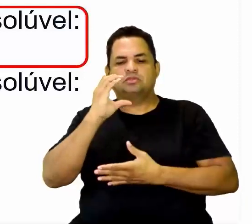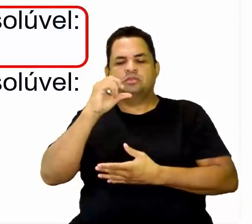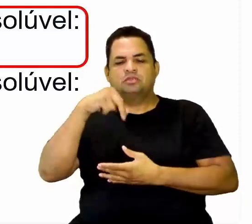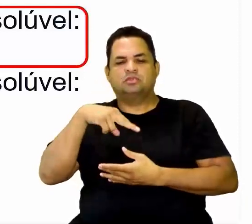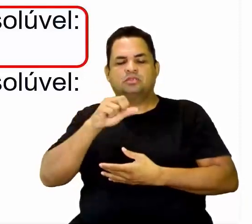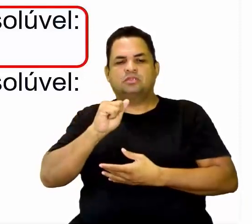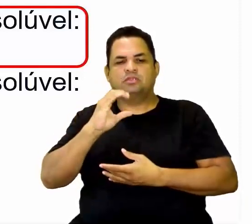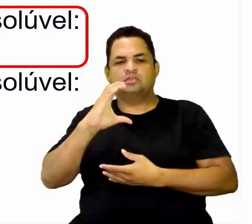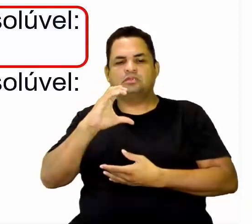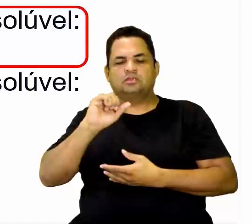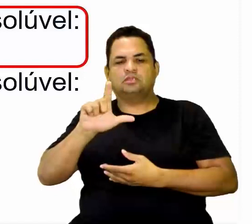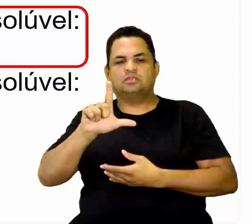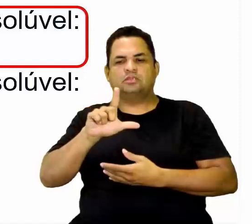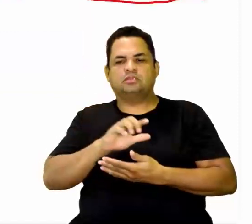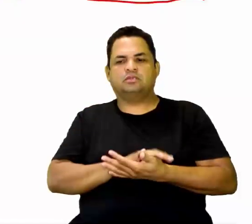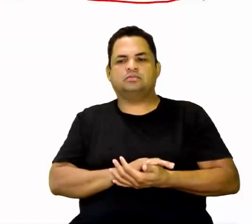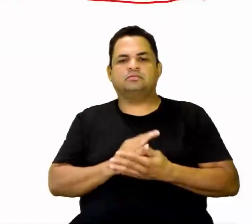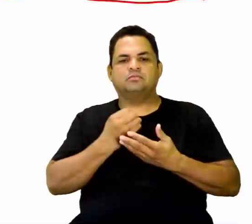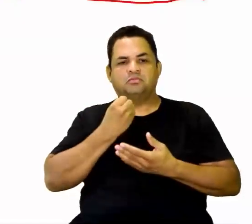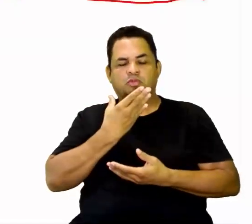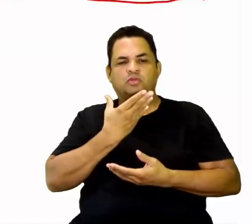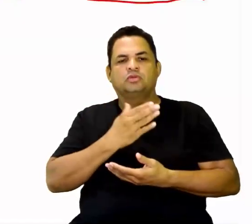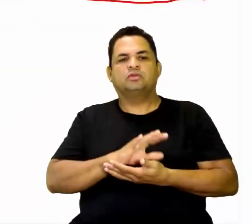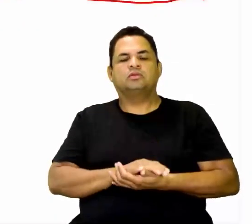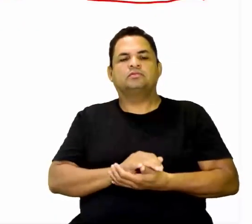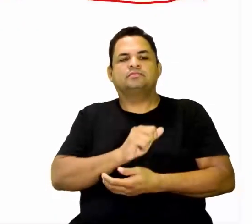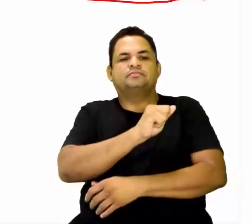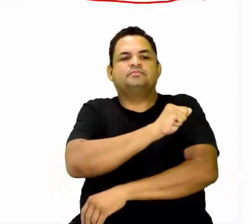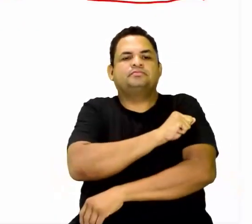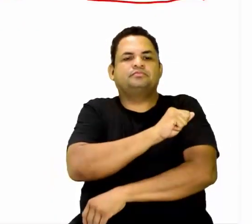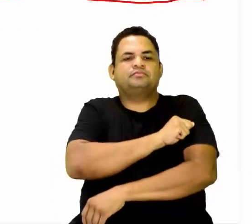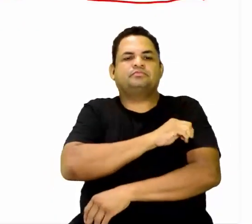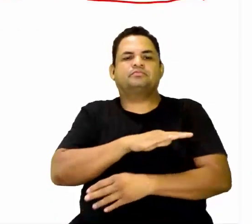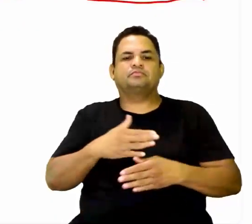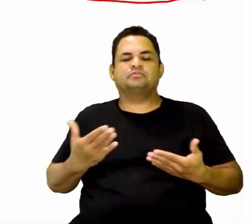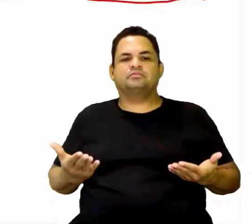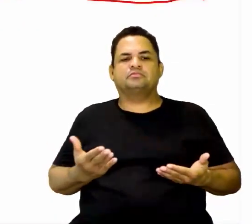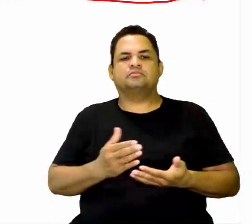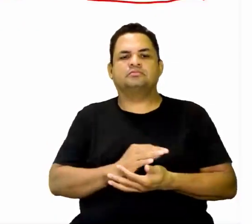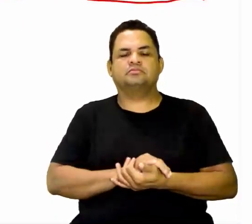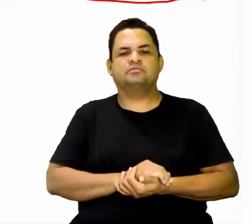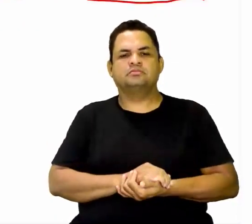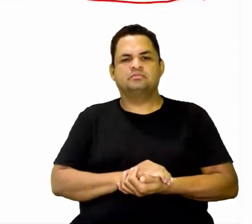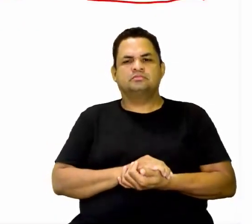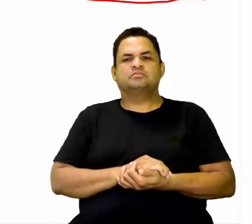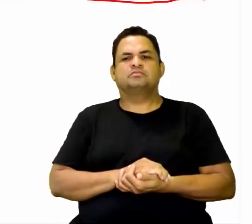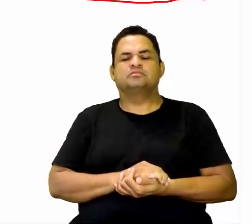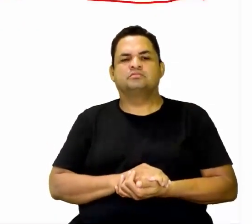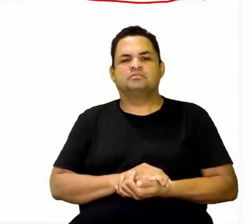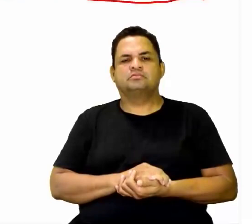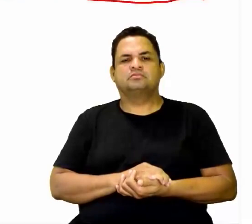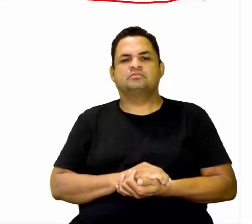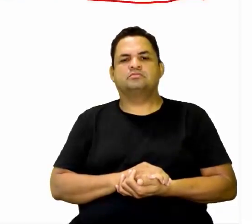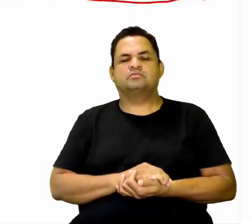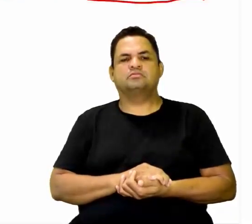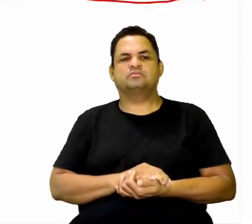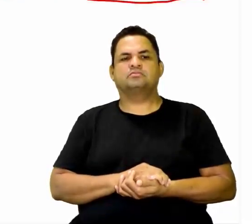cloreto de sódio. Tudo bem até aí, meu caro aluno? Então, diante disso,